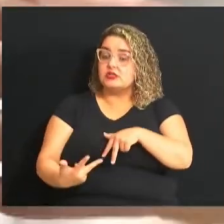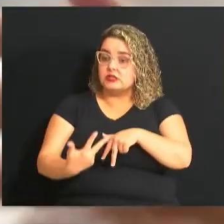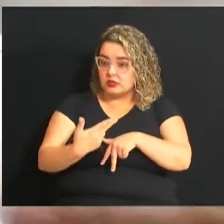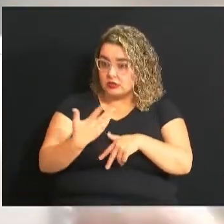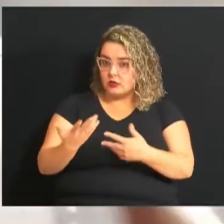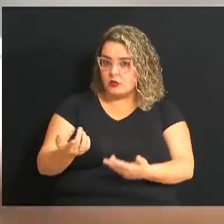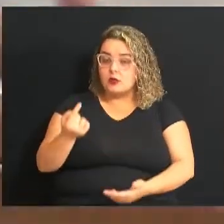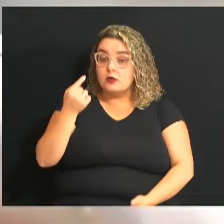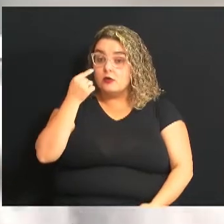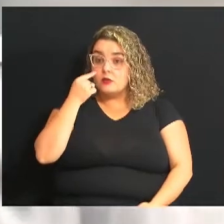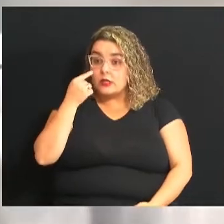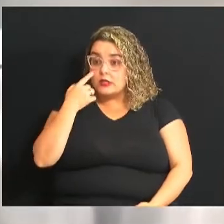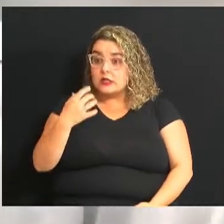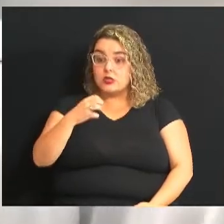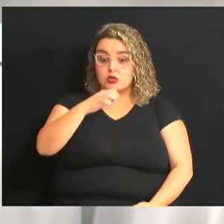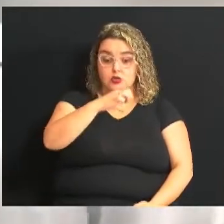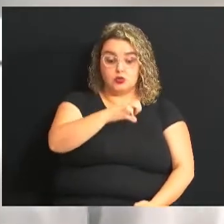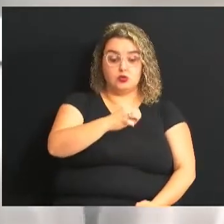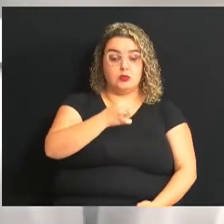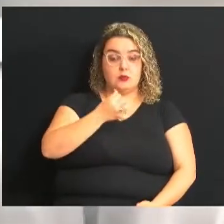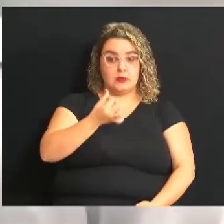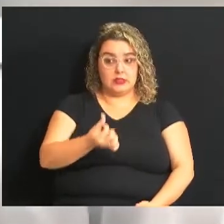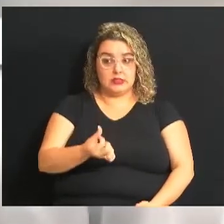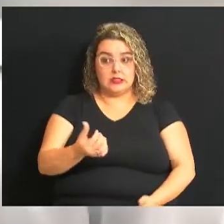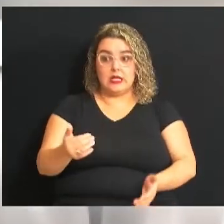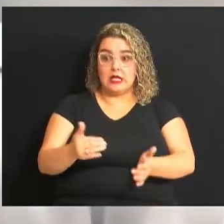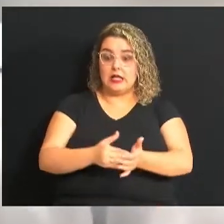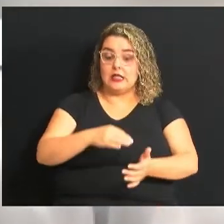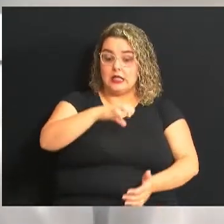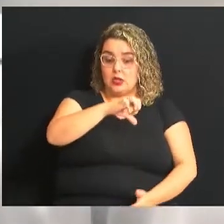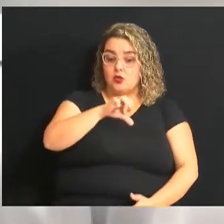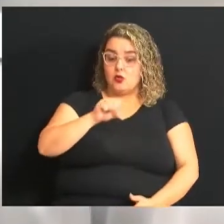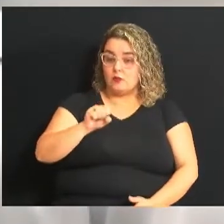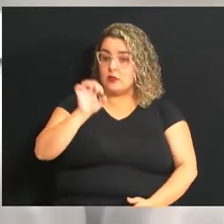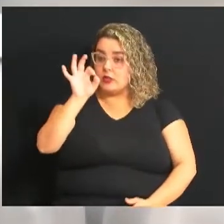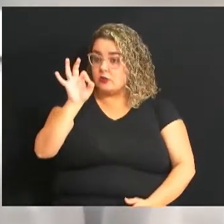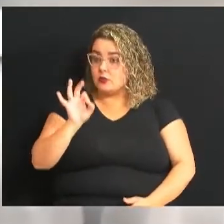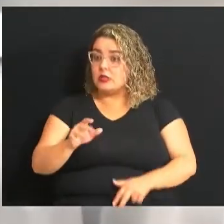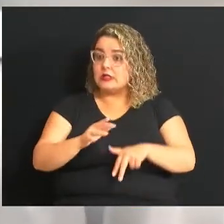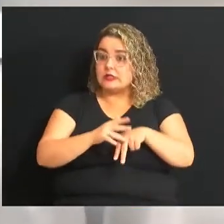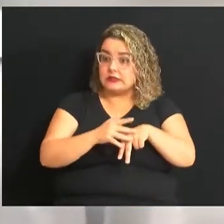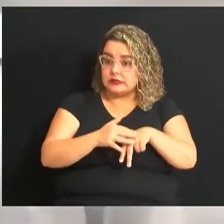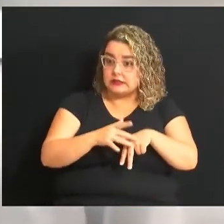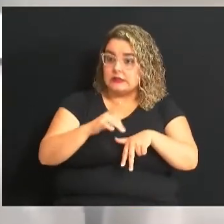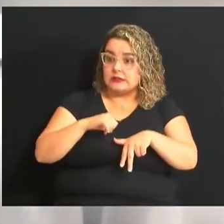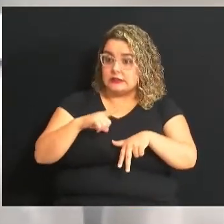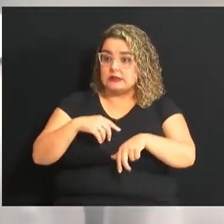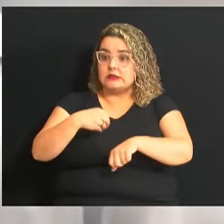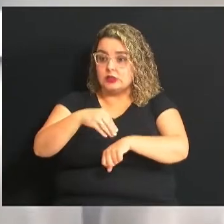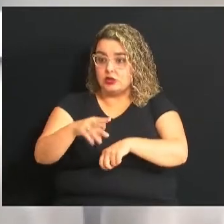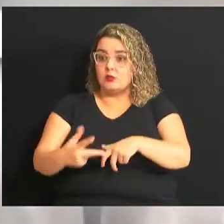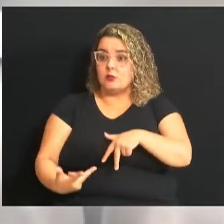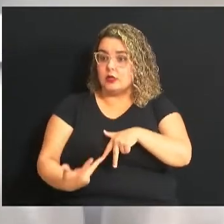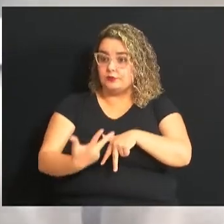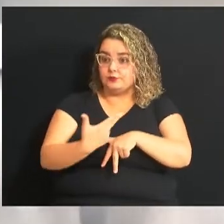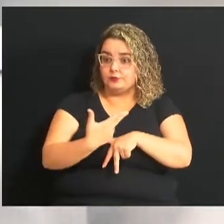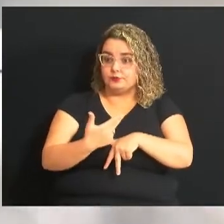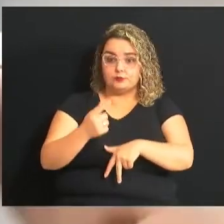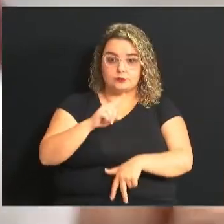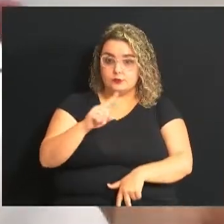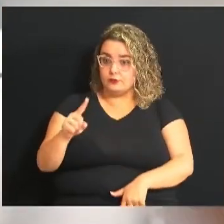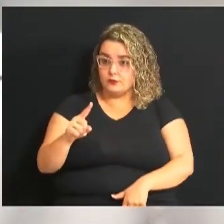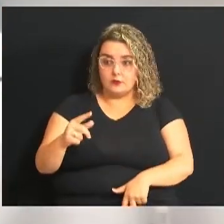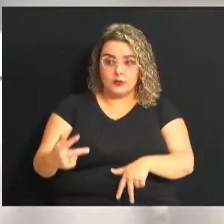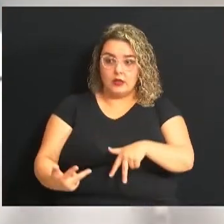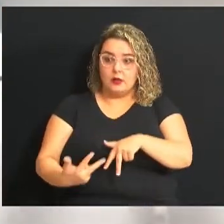vejam, 96 a 98% dos pacientes que têm indicação para uma cirurgia bariátrica não estão sendo